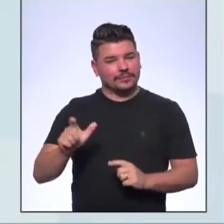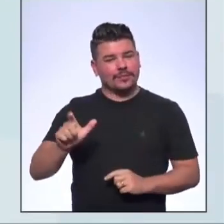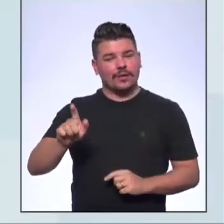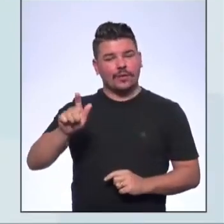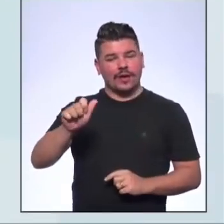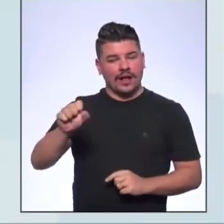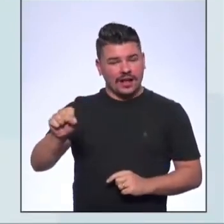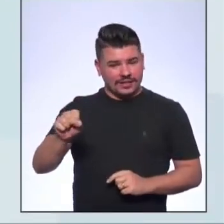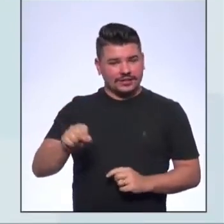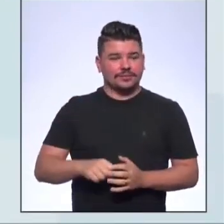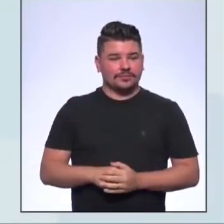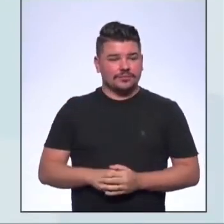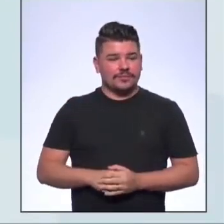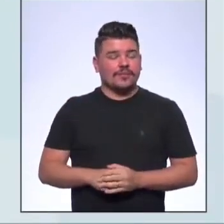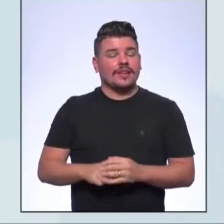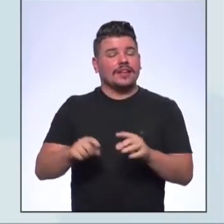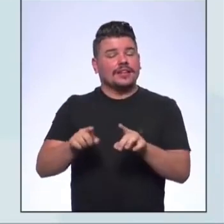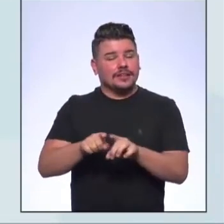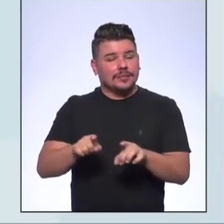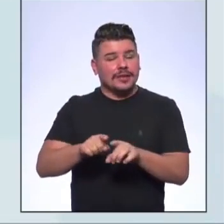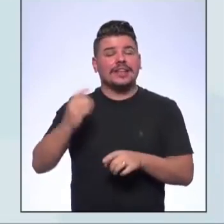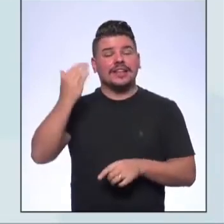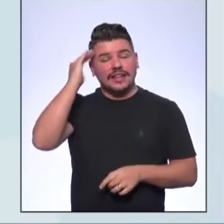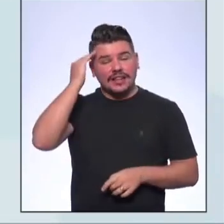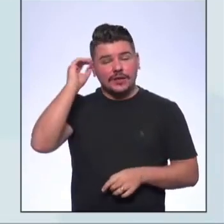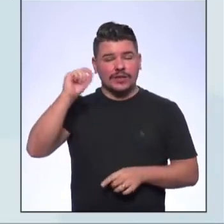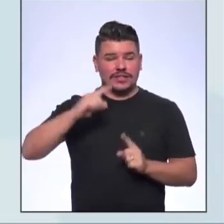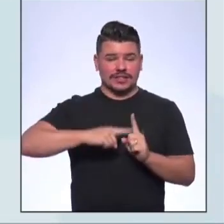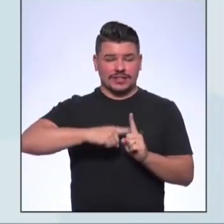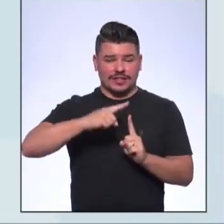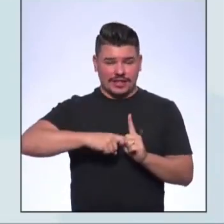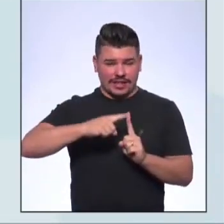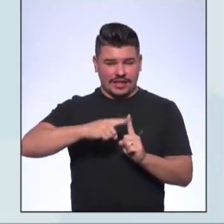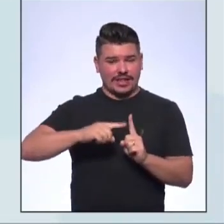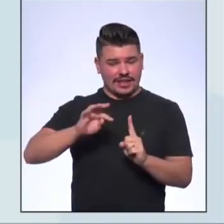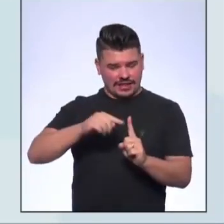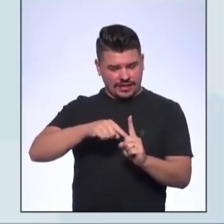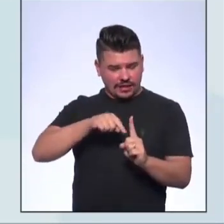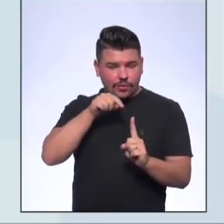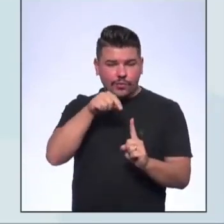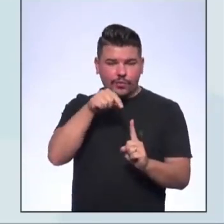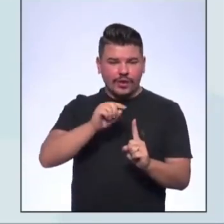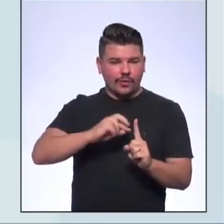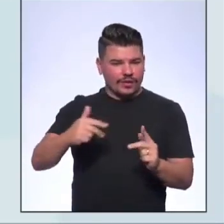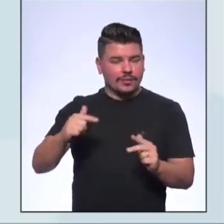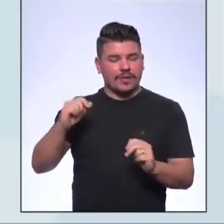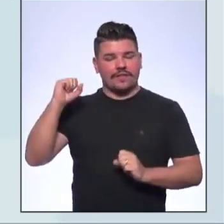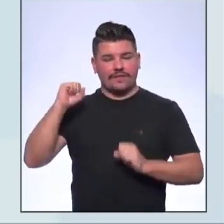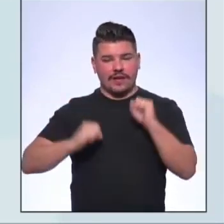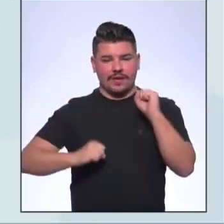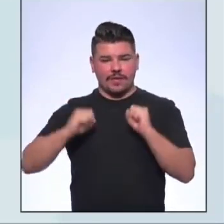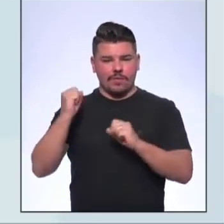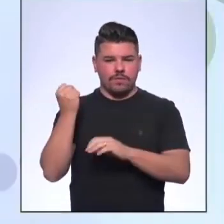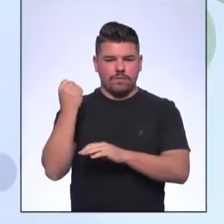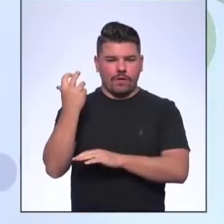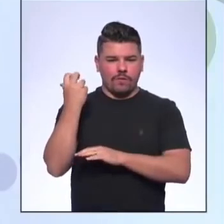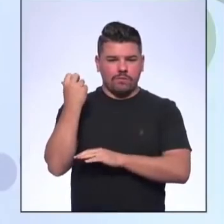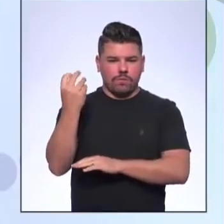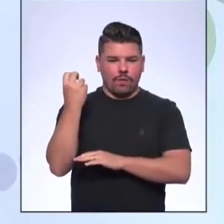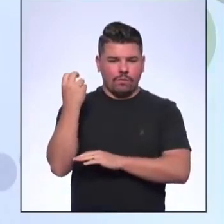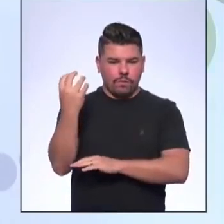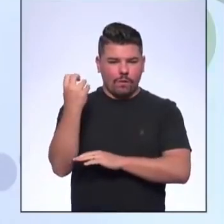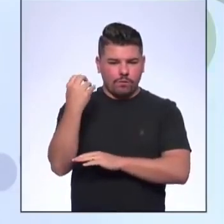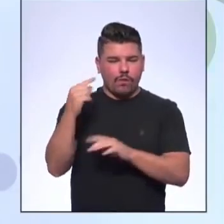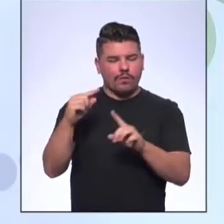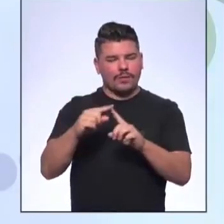caso, entender o funcionamento de dispositivos térmicos e também das máquinas a vapor e mecânicas, beleza? Lembra